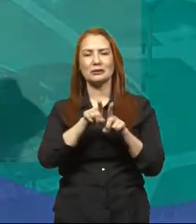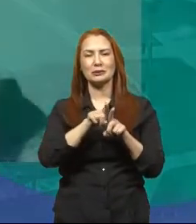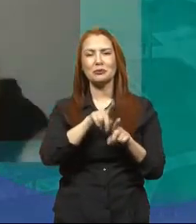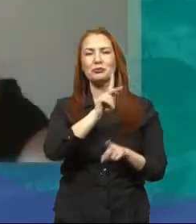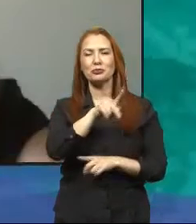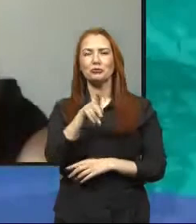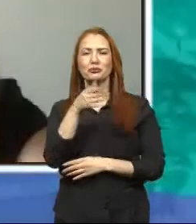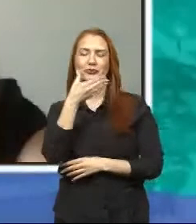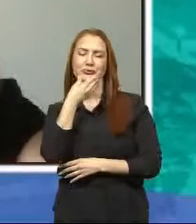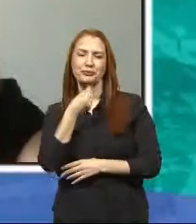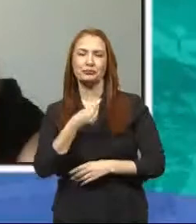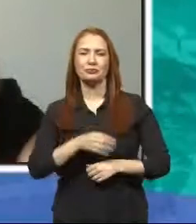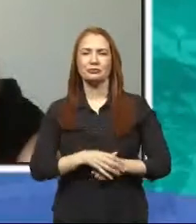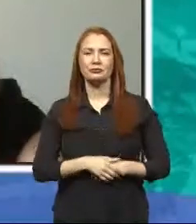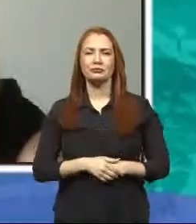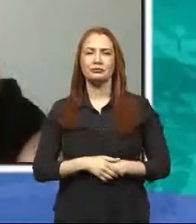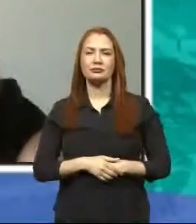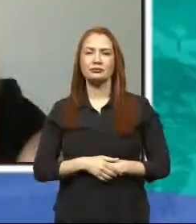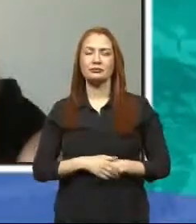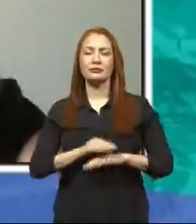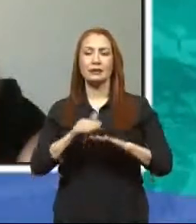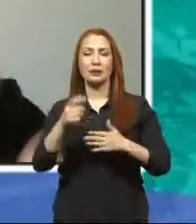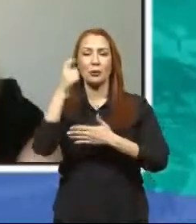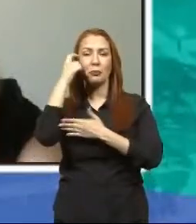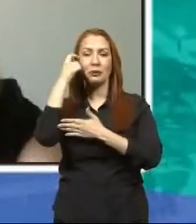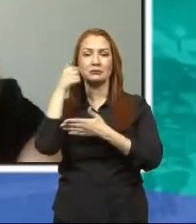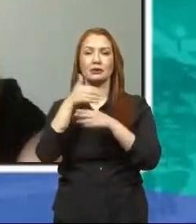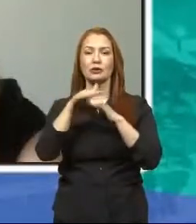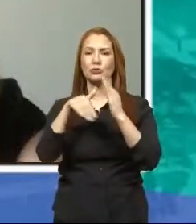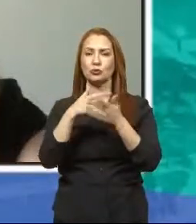No aspecto de que todas as escolhas aí